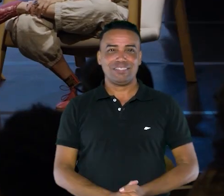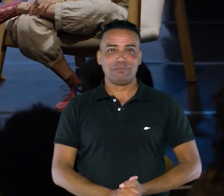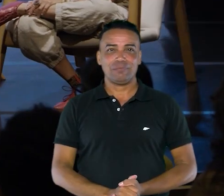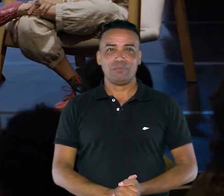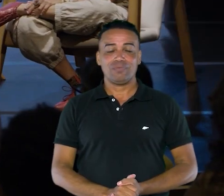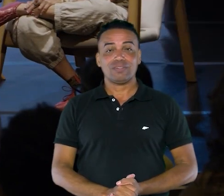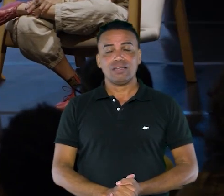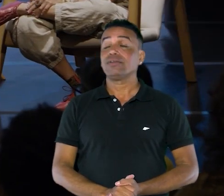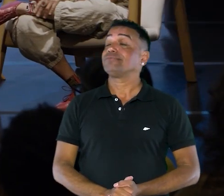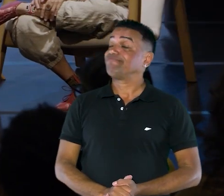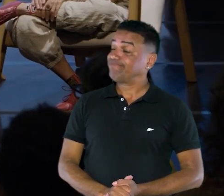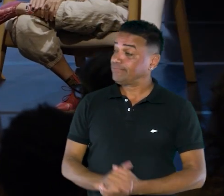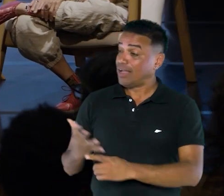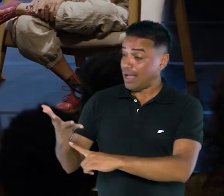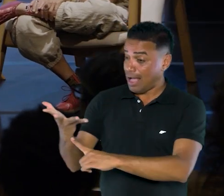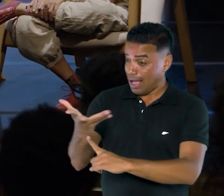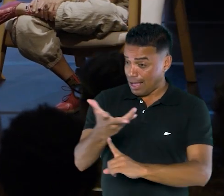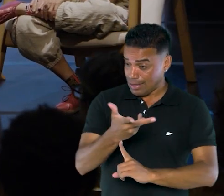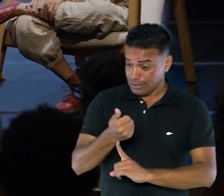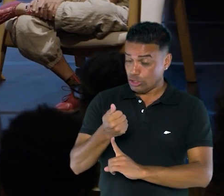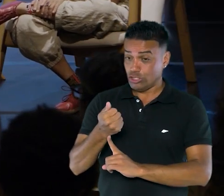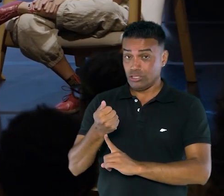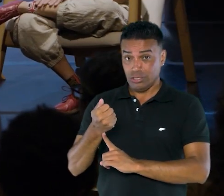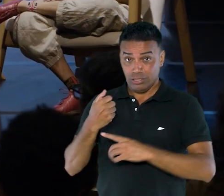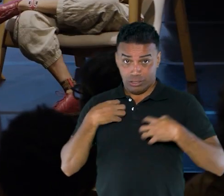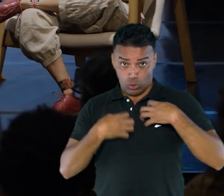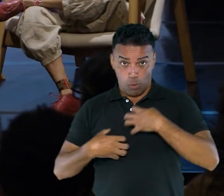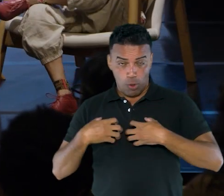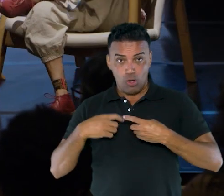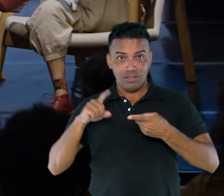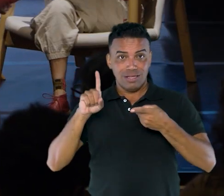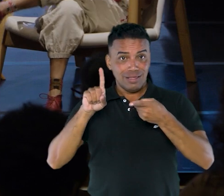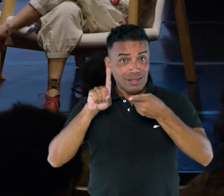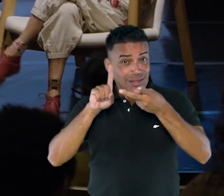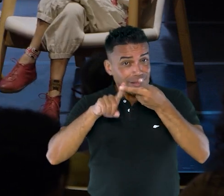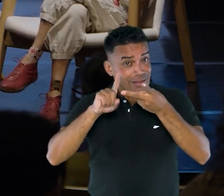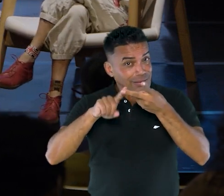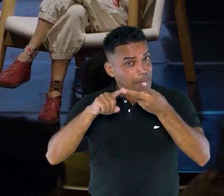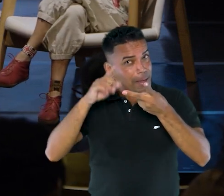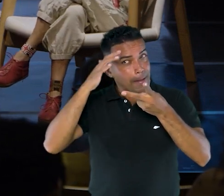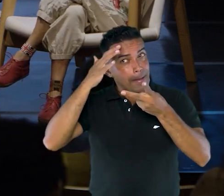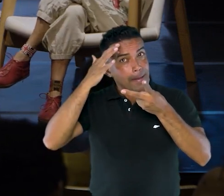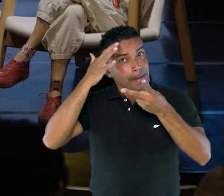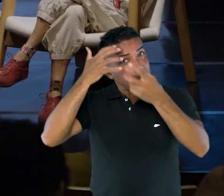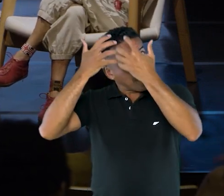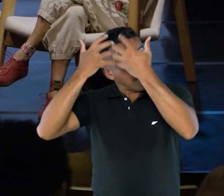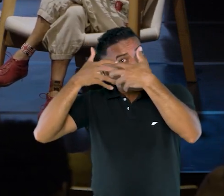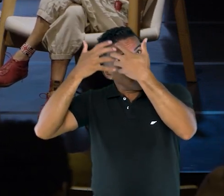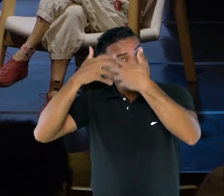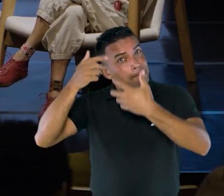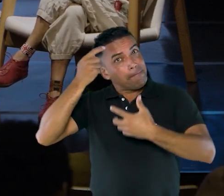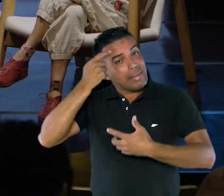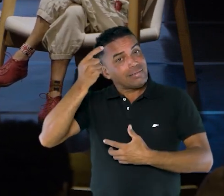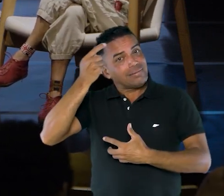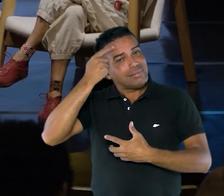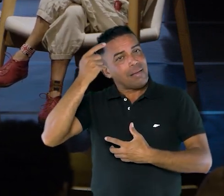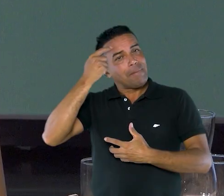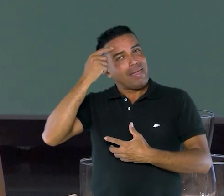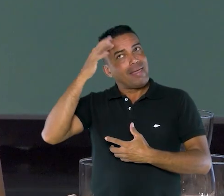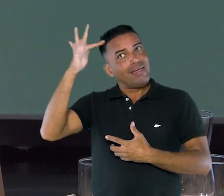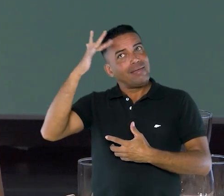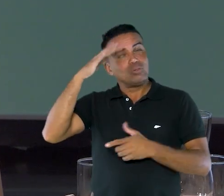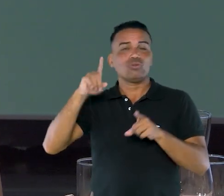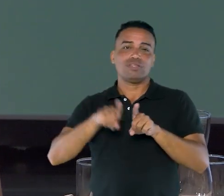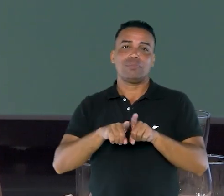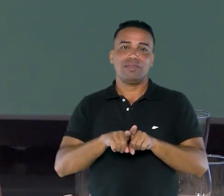Maria. A arte incomoda e o pensamento também, né? Então, é isso mesmo, né? A